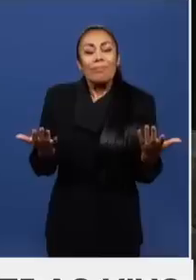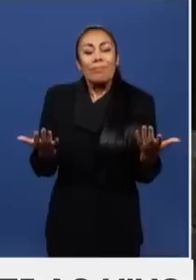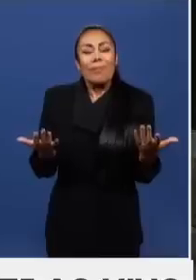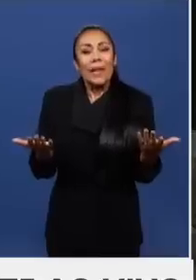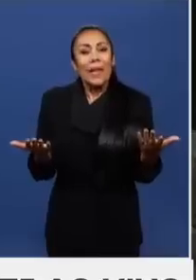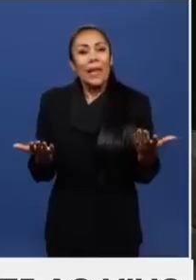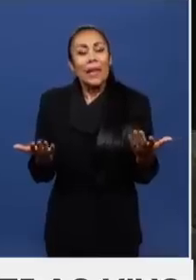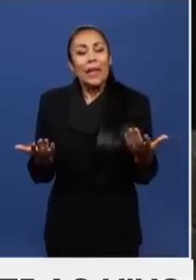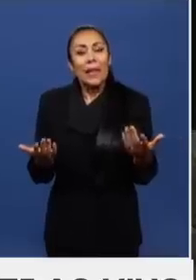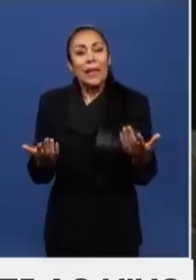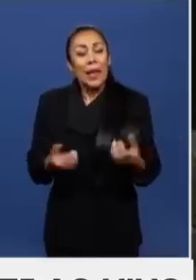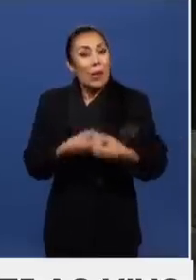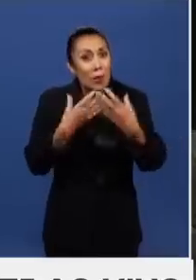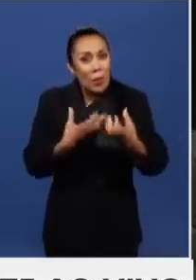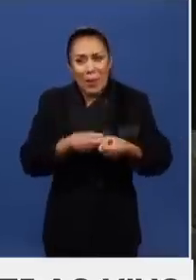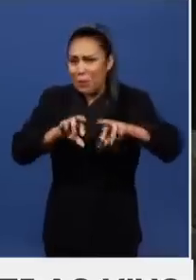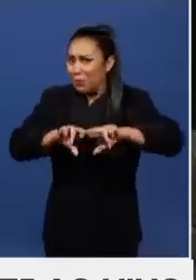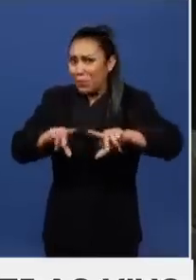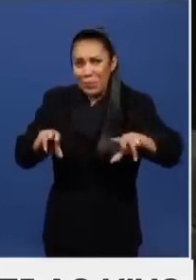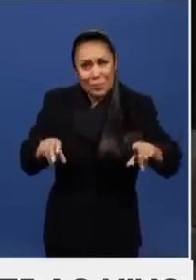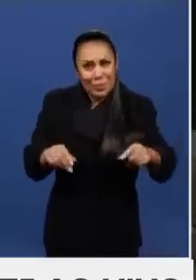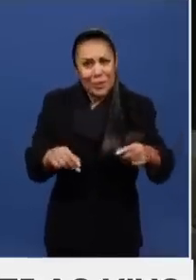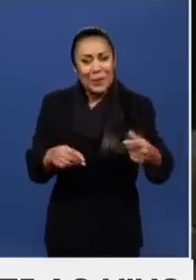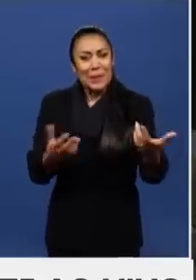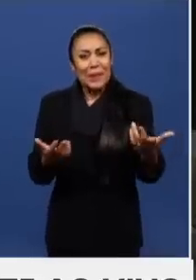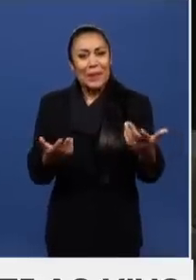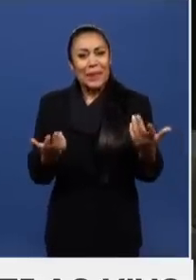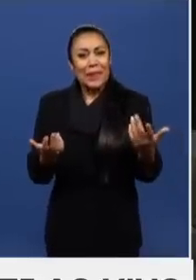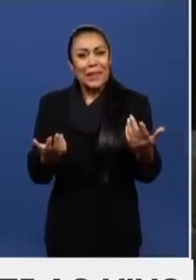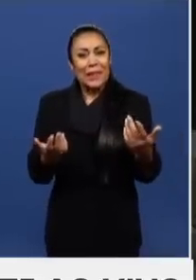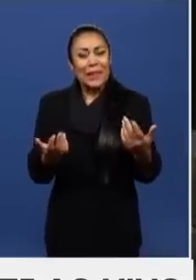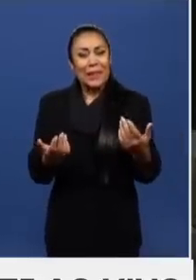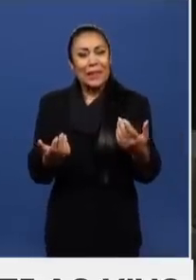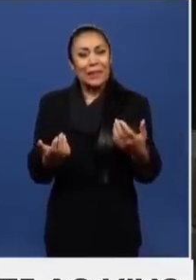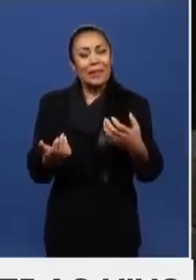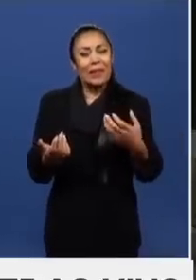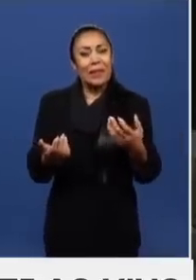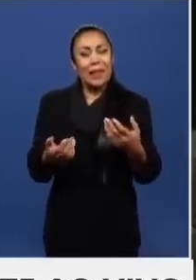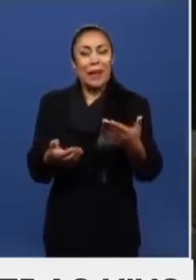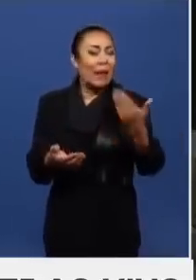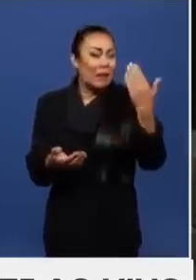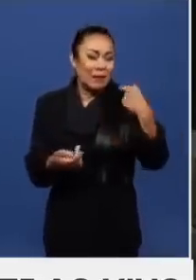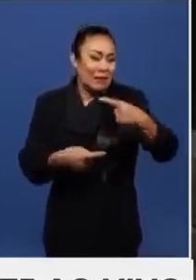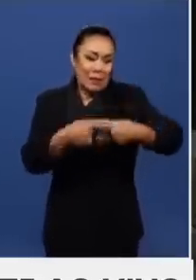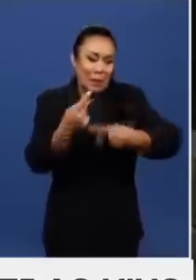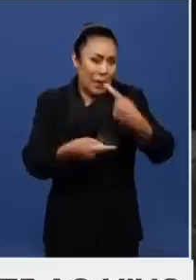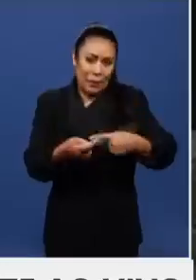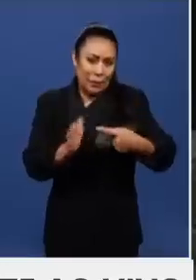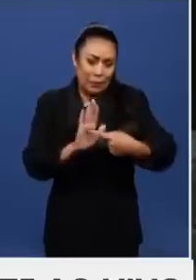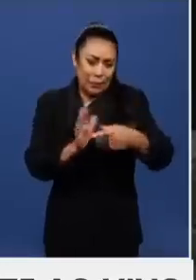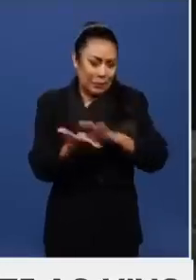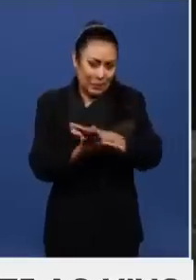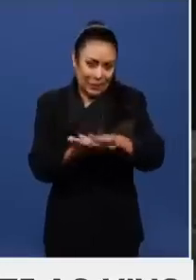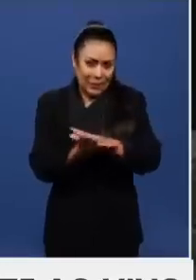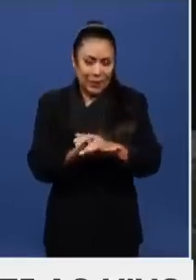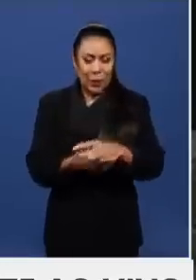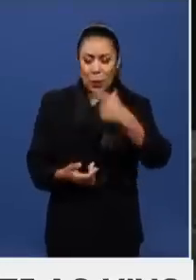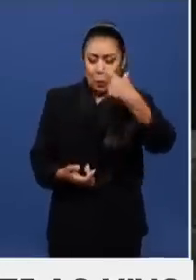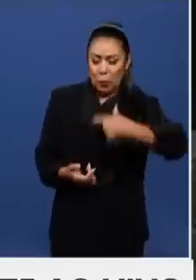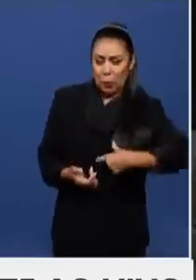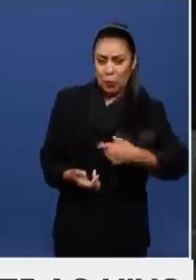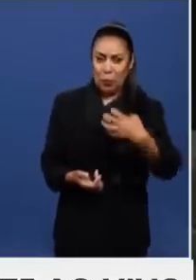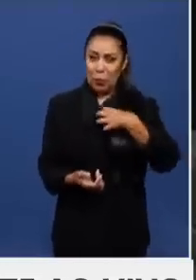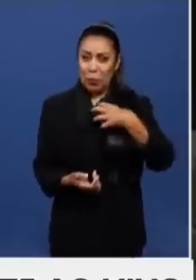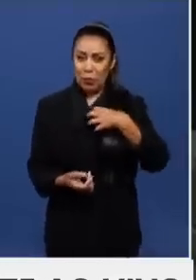deu diversas informações que o debate daquela maneira tradicional não dava. Então, a expressão corporal, o jeito de